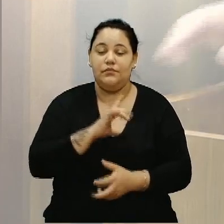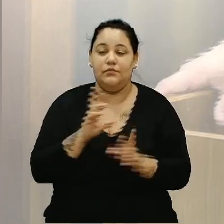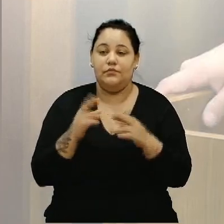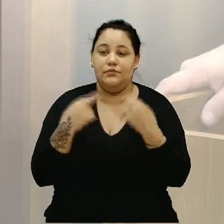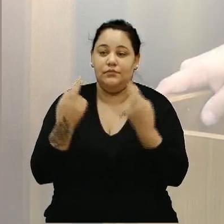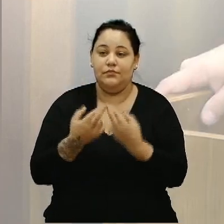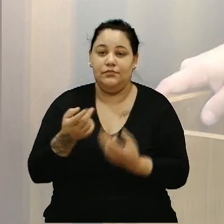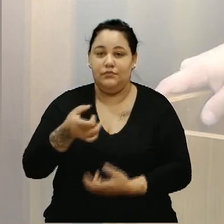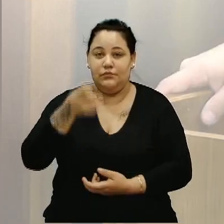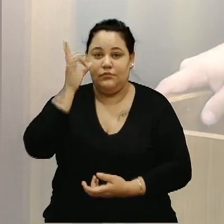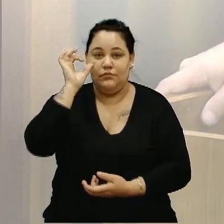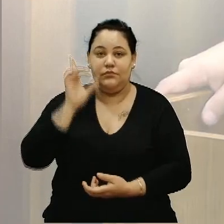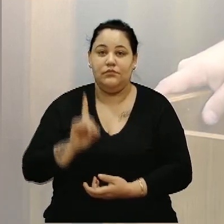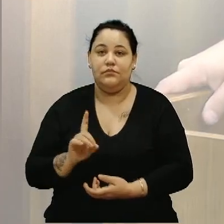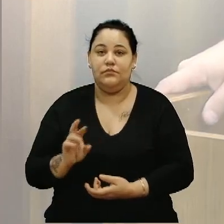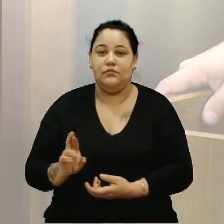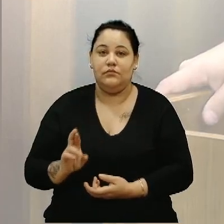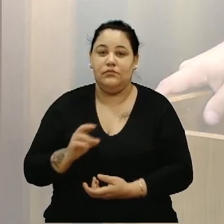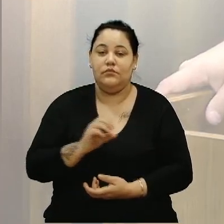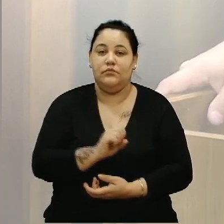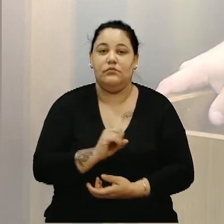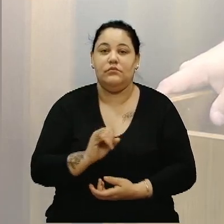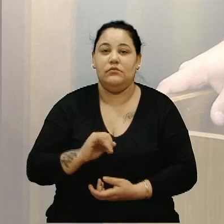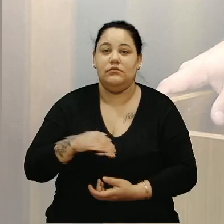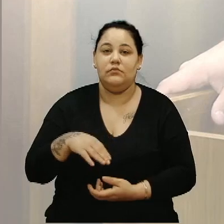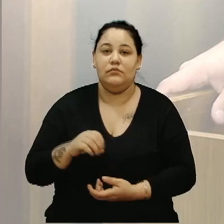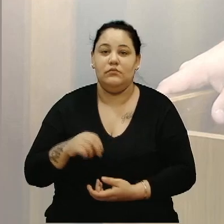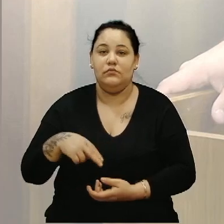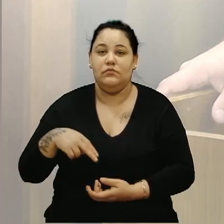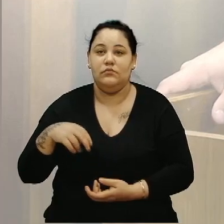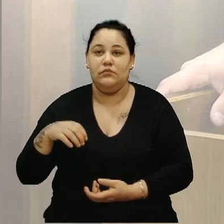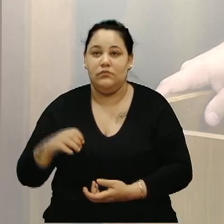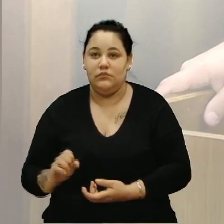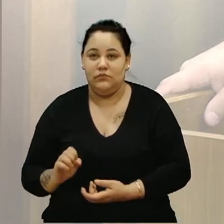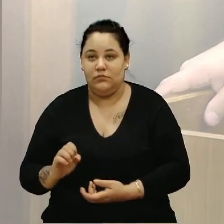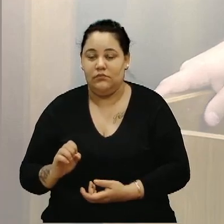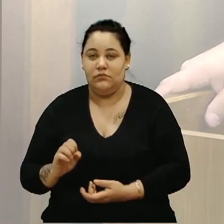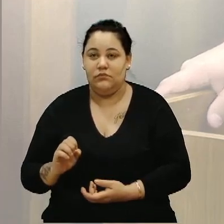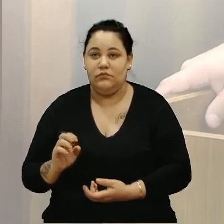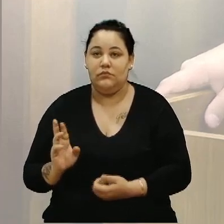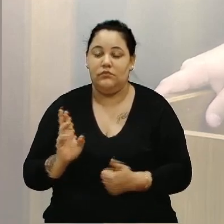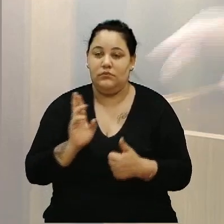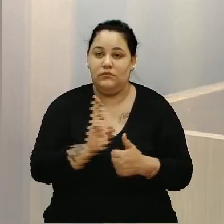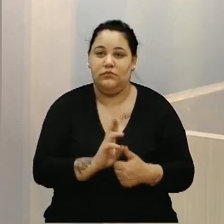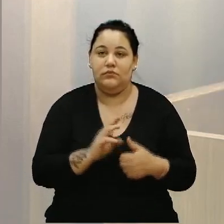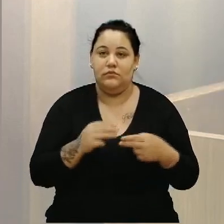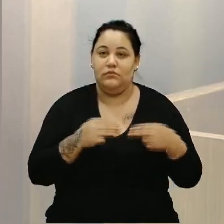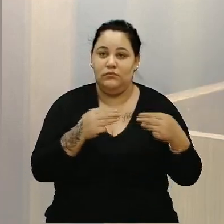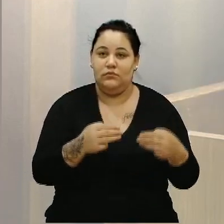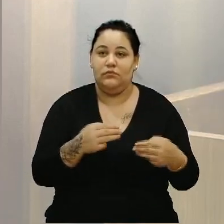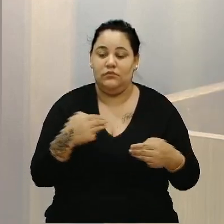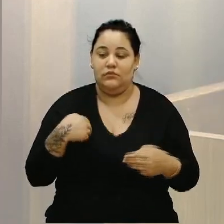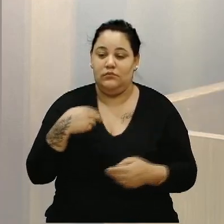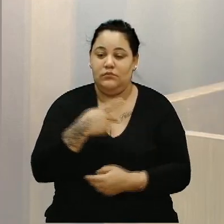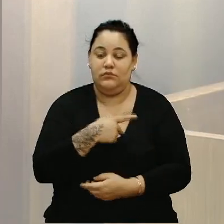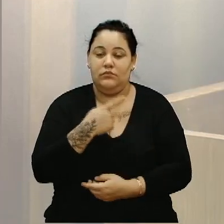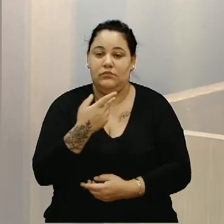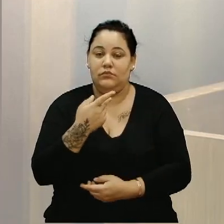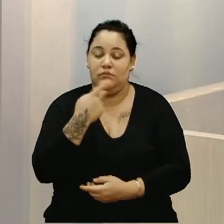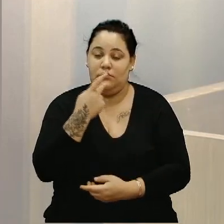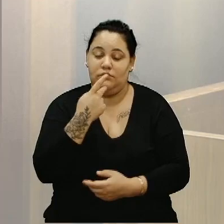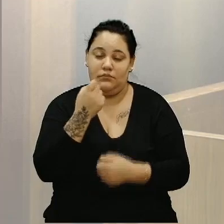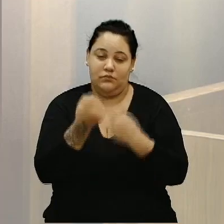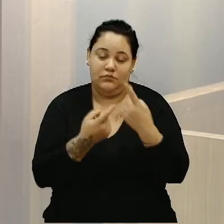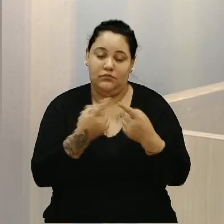ontem com a doutora Simone, promotora do Ministério Público, sobre algumas situações específicas, e eu queria trazer aqui um